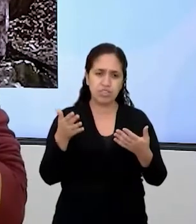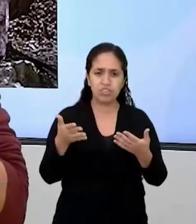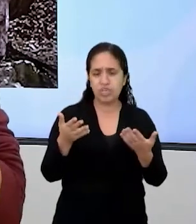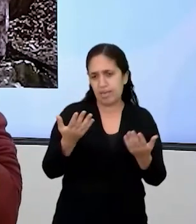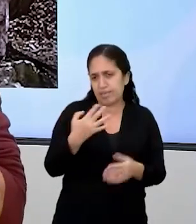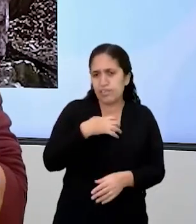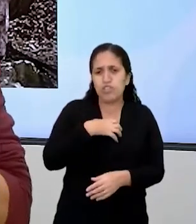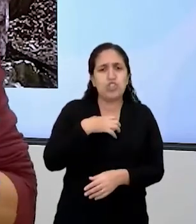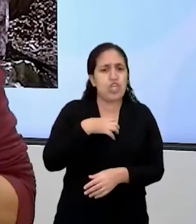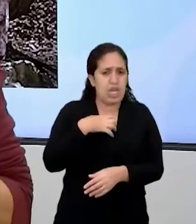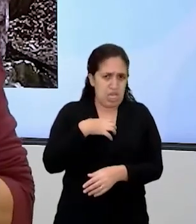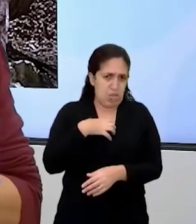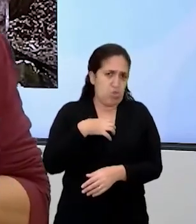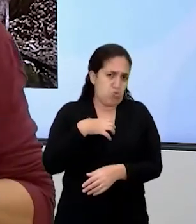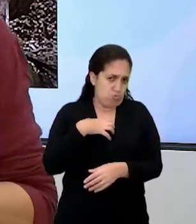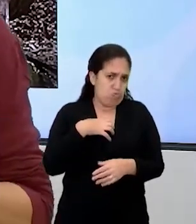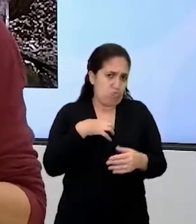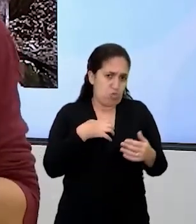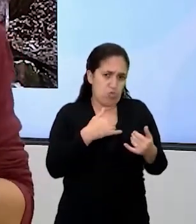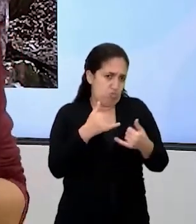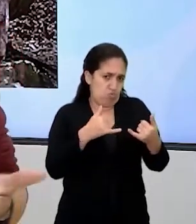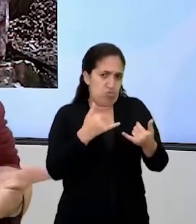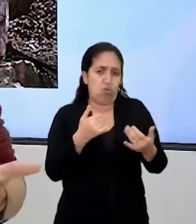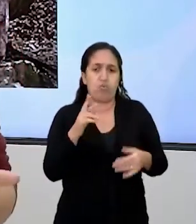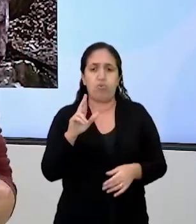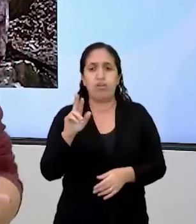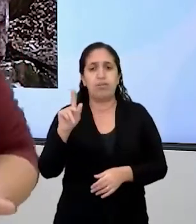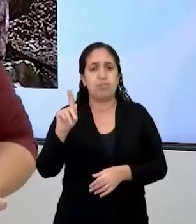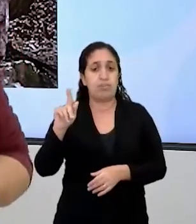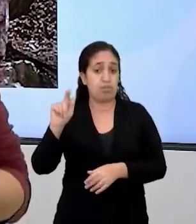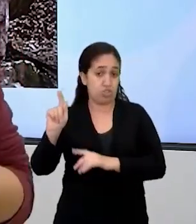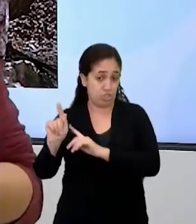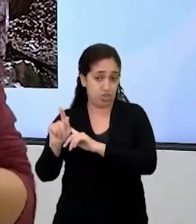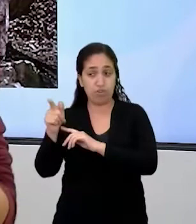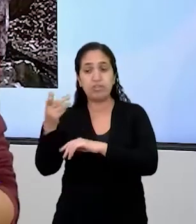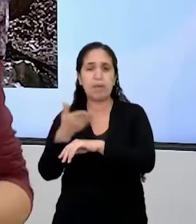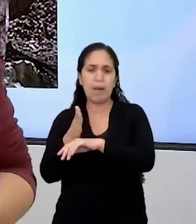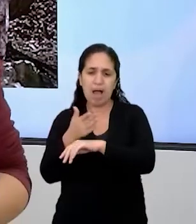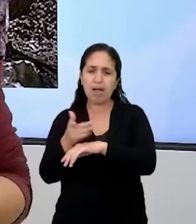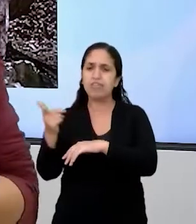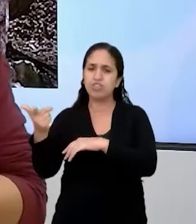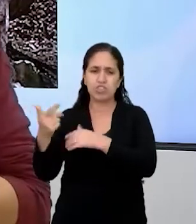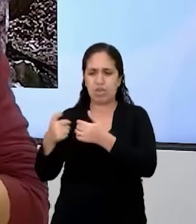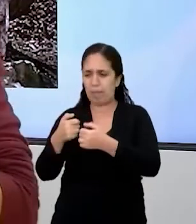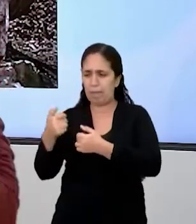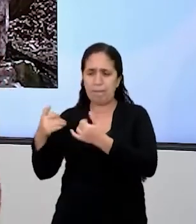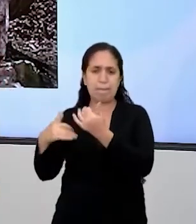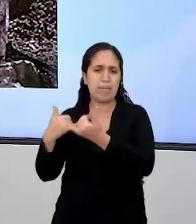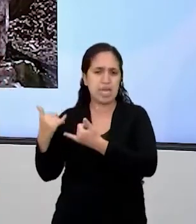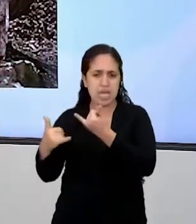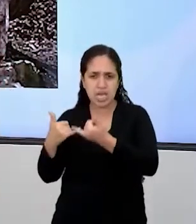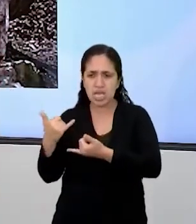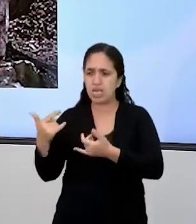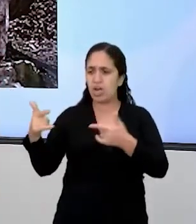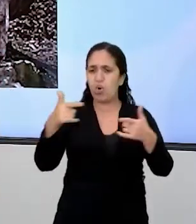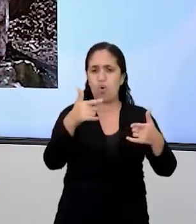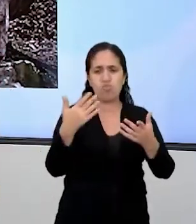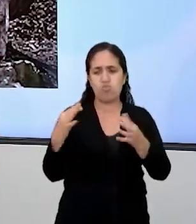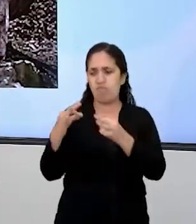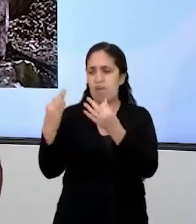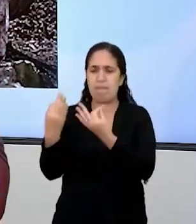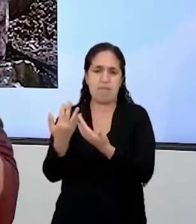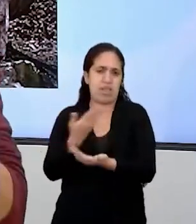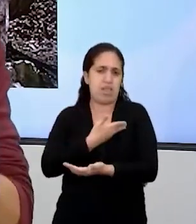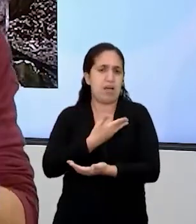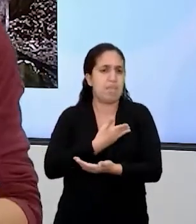modo, né, do jogo de RPG, que pratica, que joga com outros colegas, com familiares e